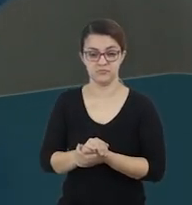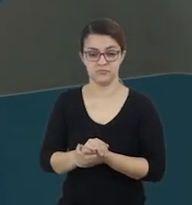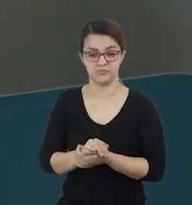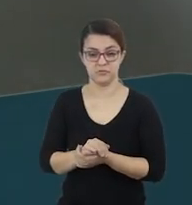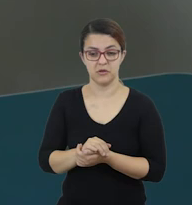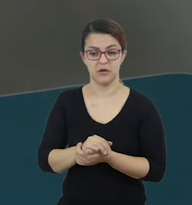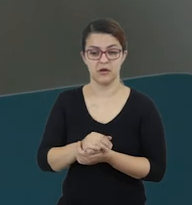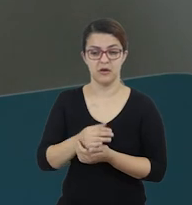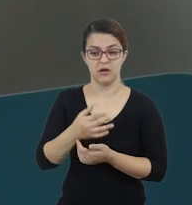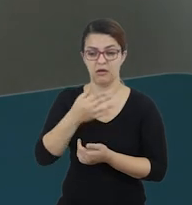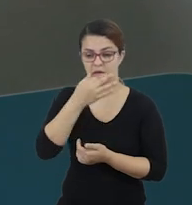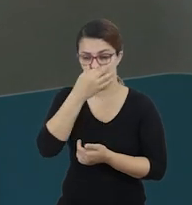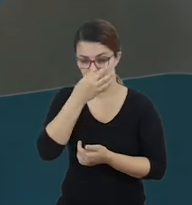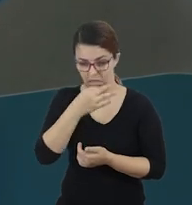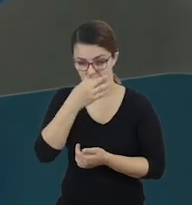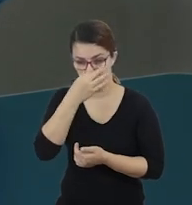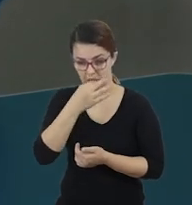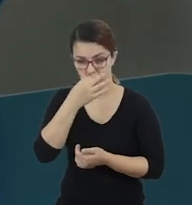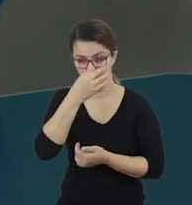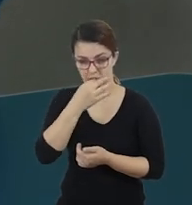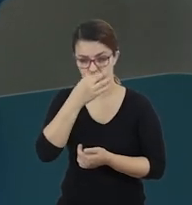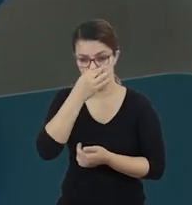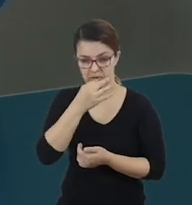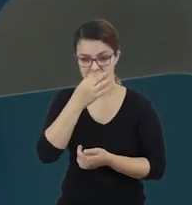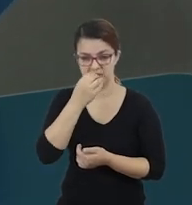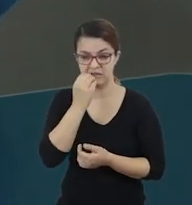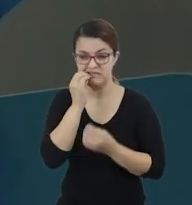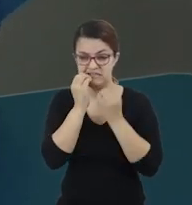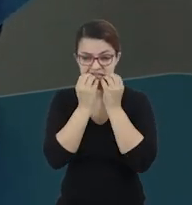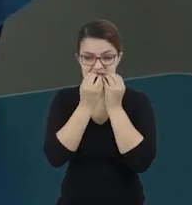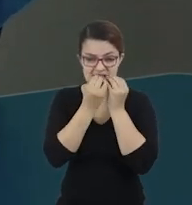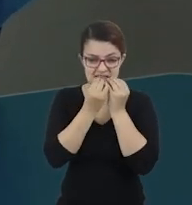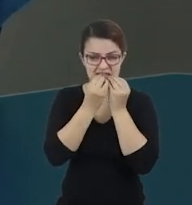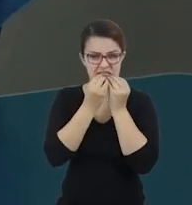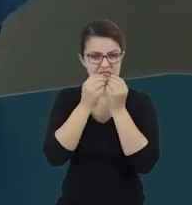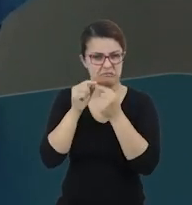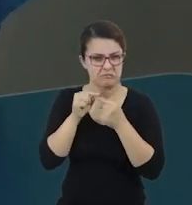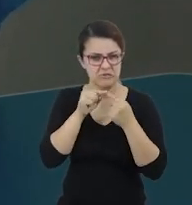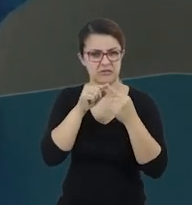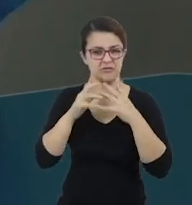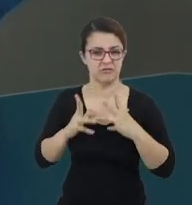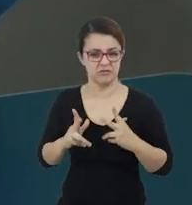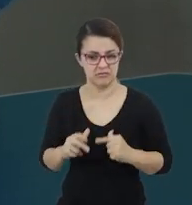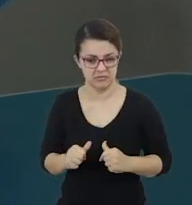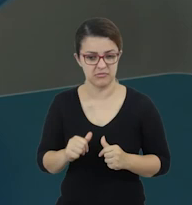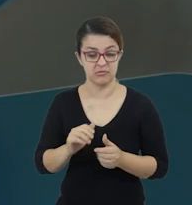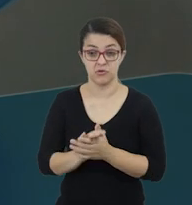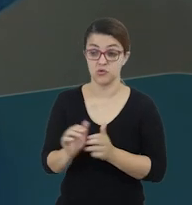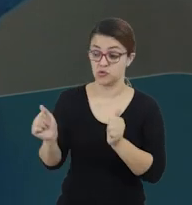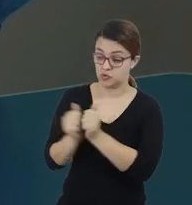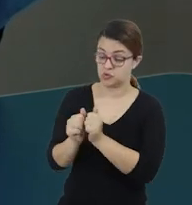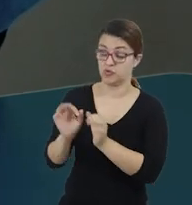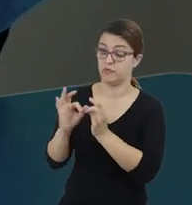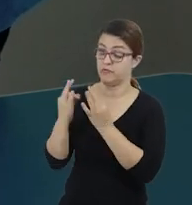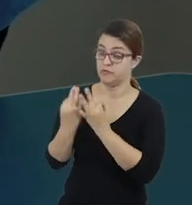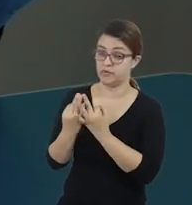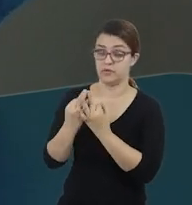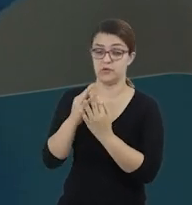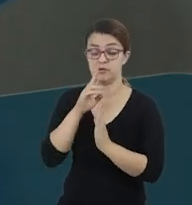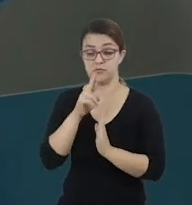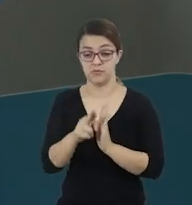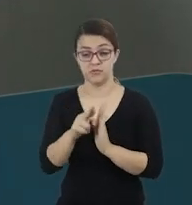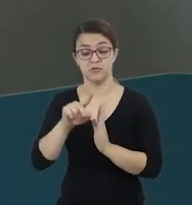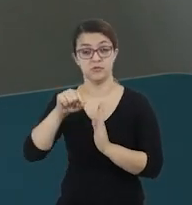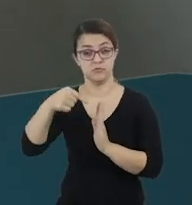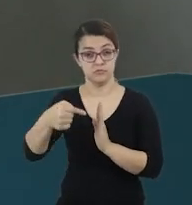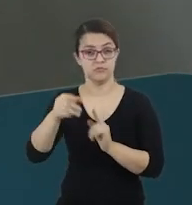coçar o olho ou roer a unha tem a ver com a higiene? Responda as perguntas do quiz em família e em seguida